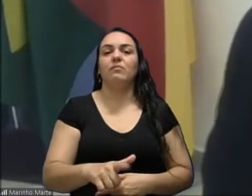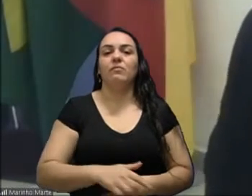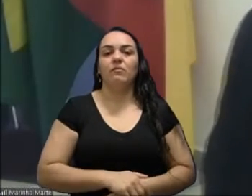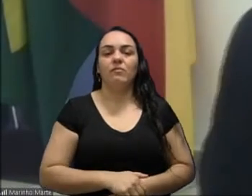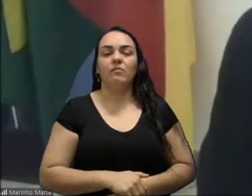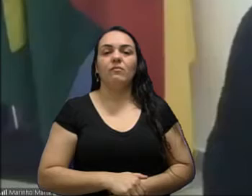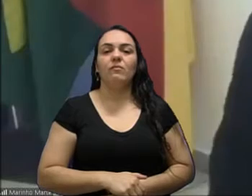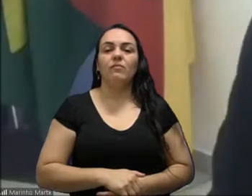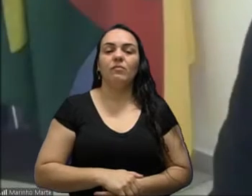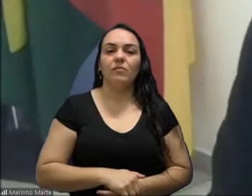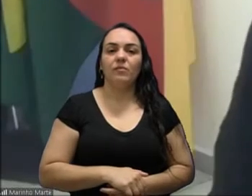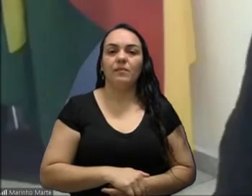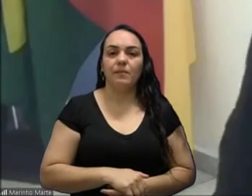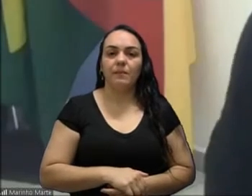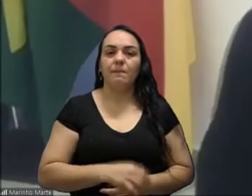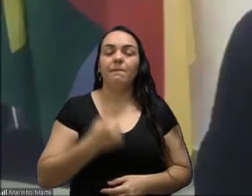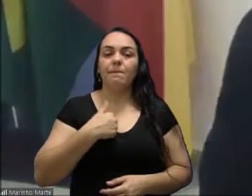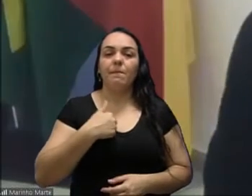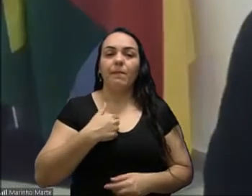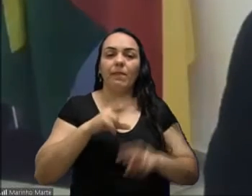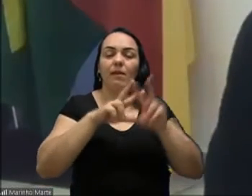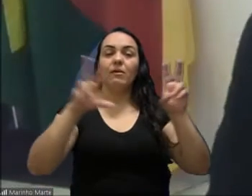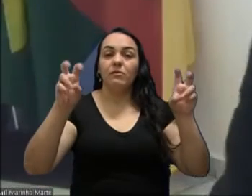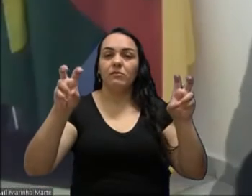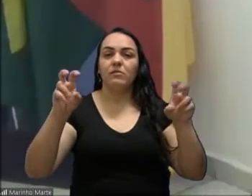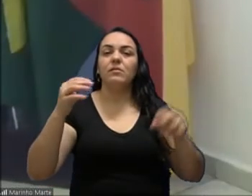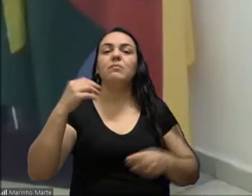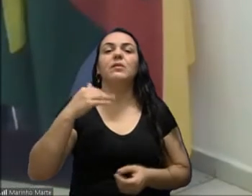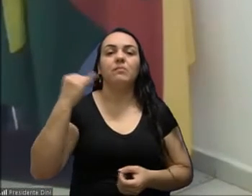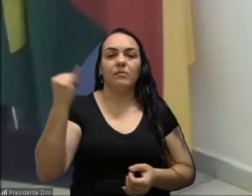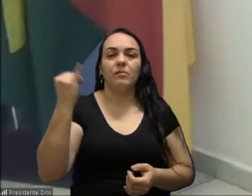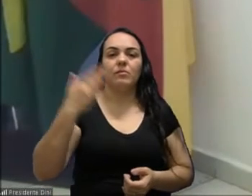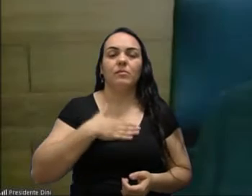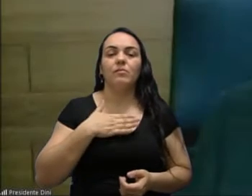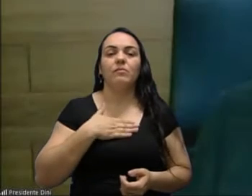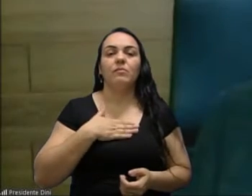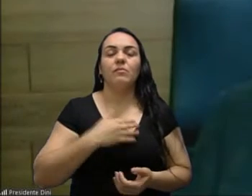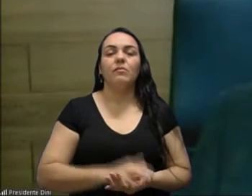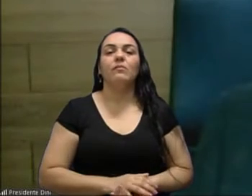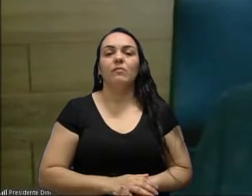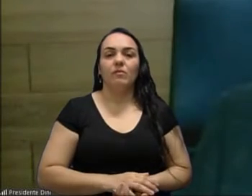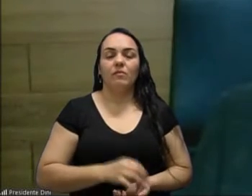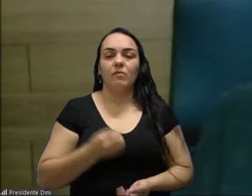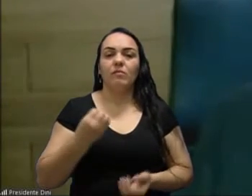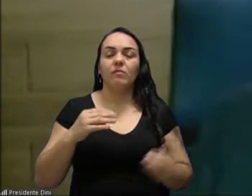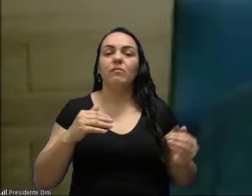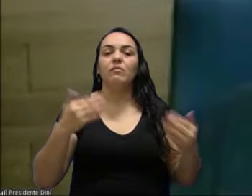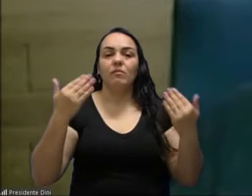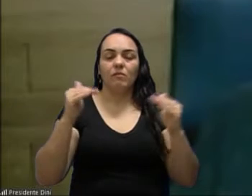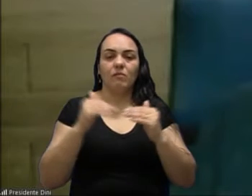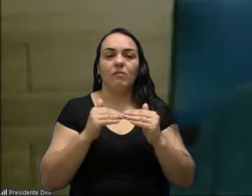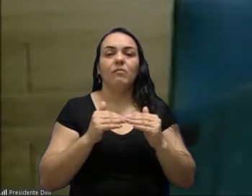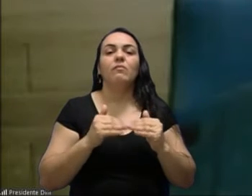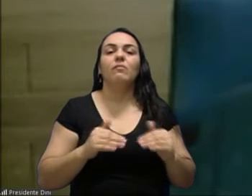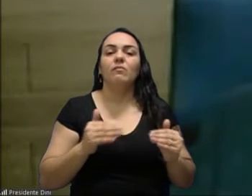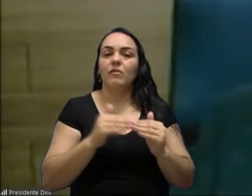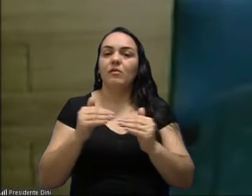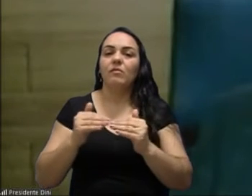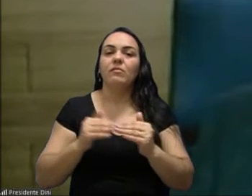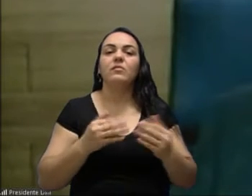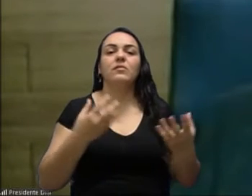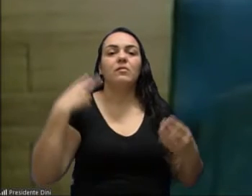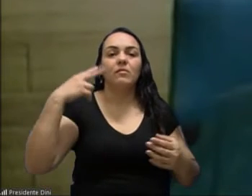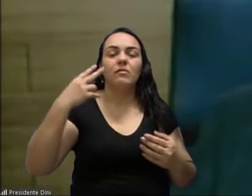repito uma matéria no mesmo sentido ok vereador Mário encerrado a discussão os vereadores que concordam com a